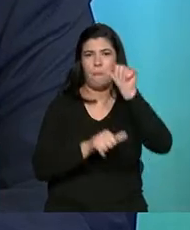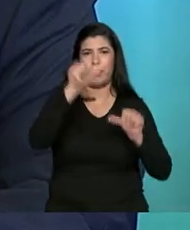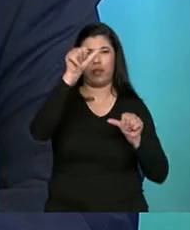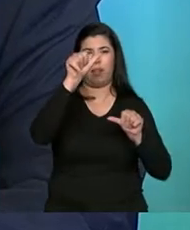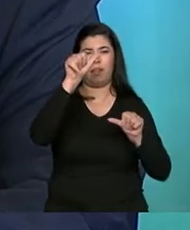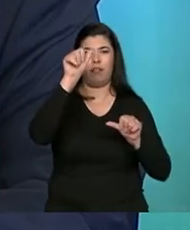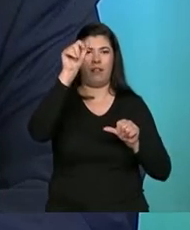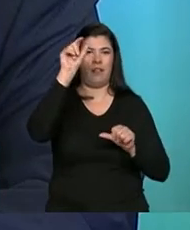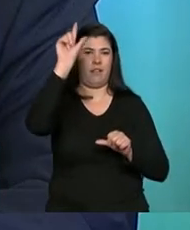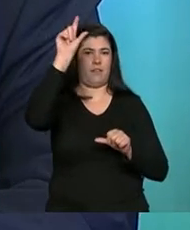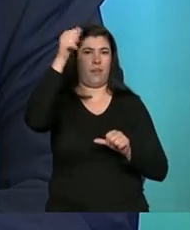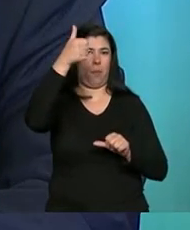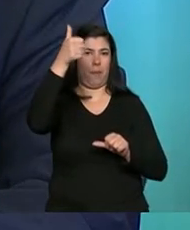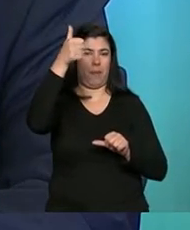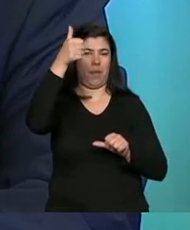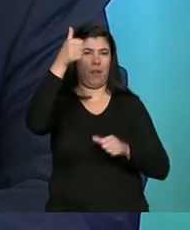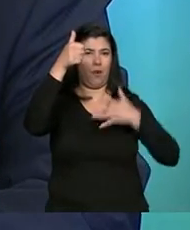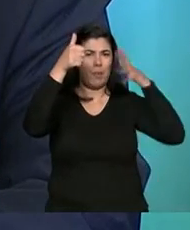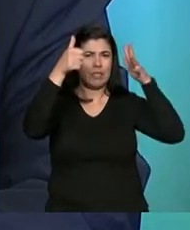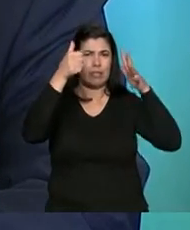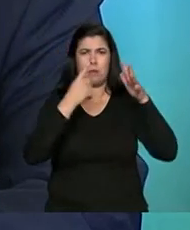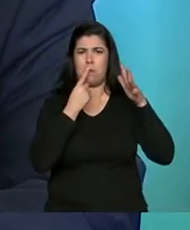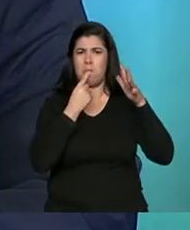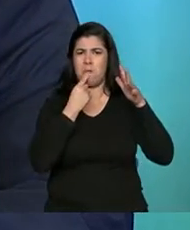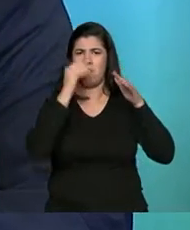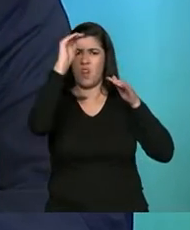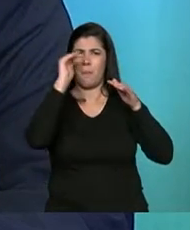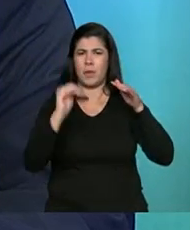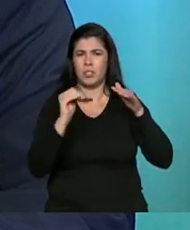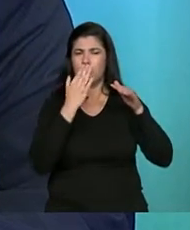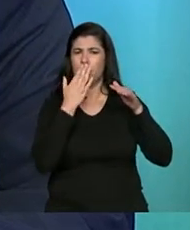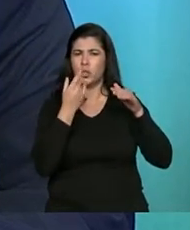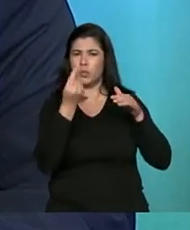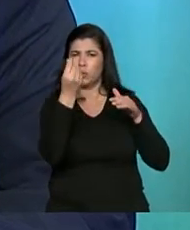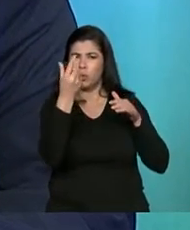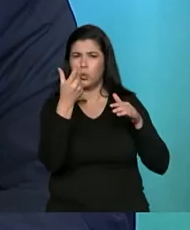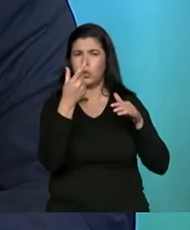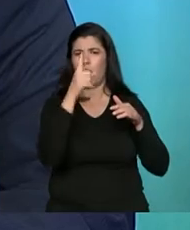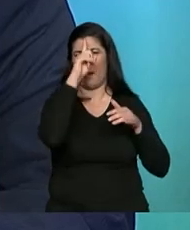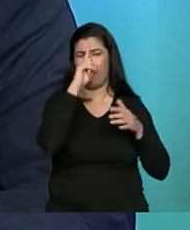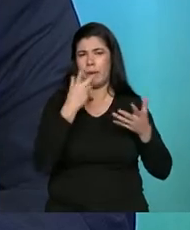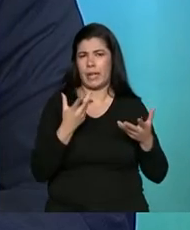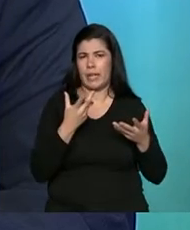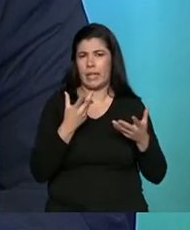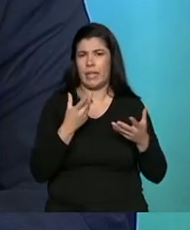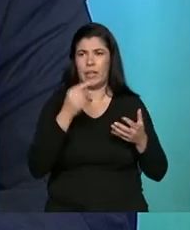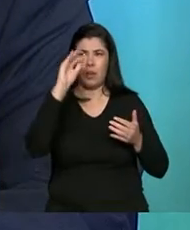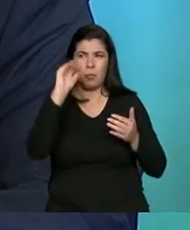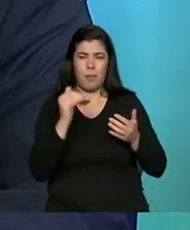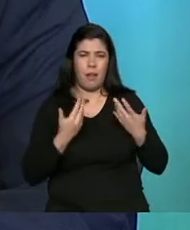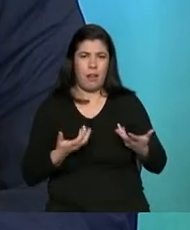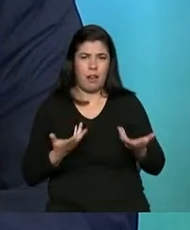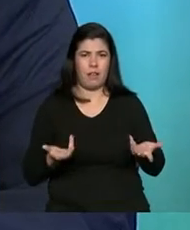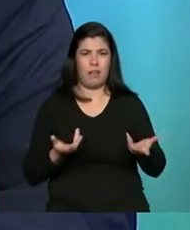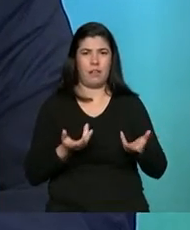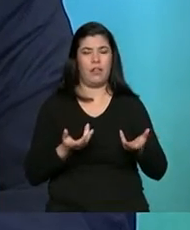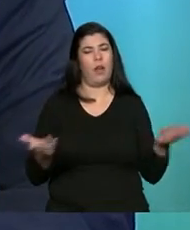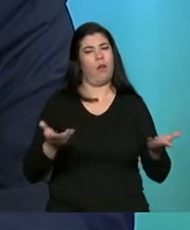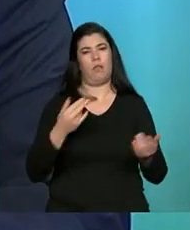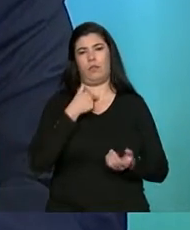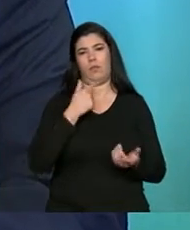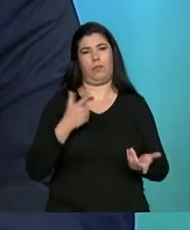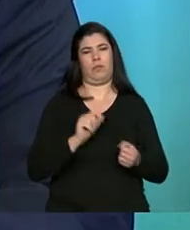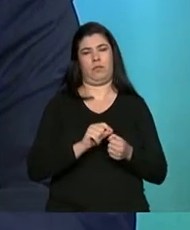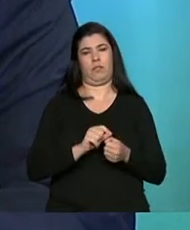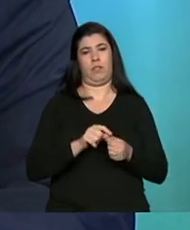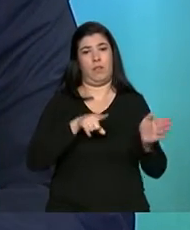que o regime de bandeiras foi instituído exatamente por isso de que a quando vamos fazer uma nova análise que é no